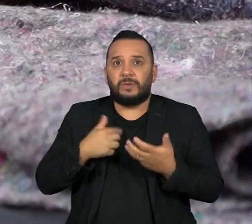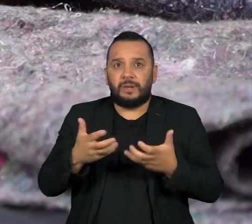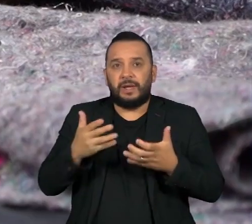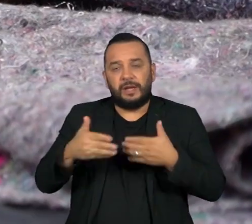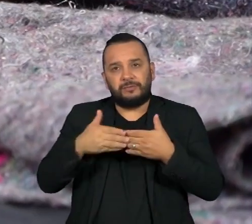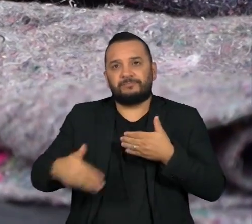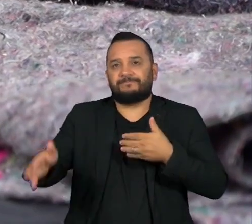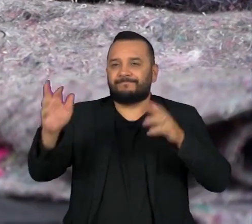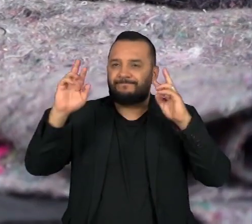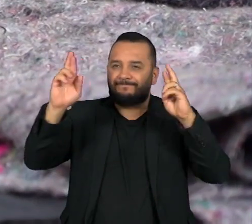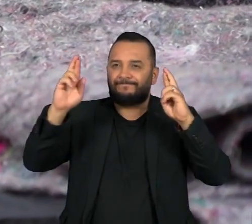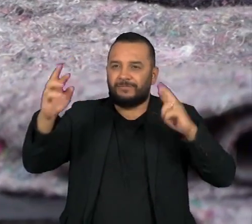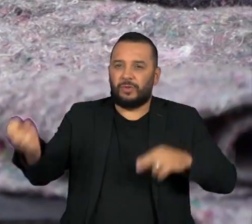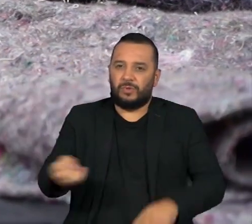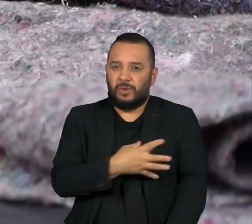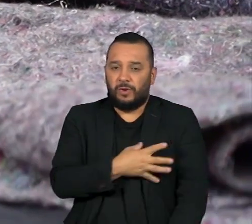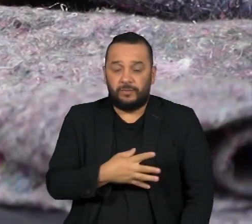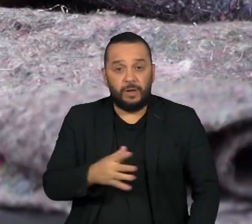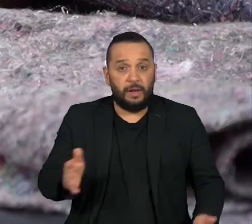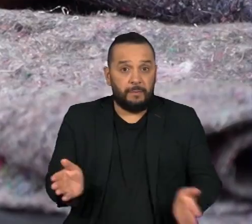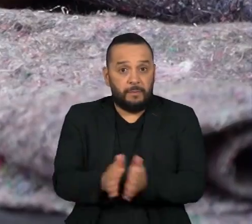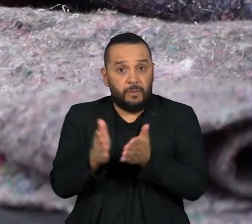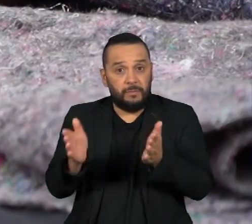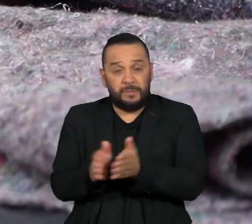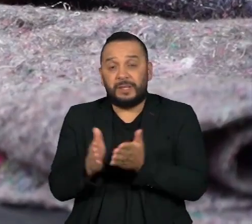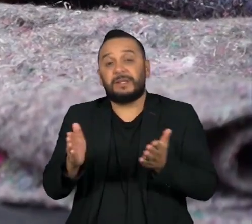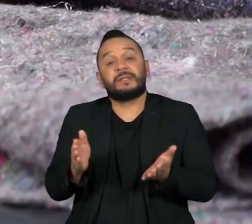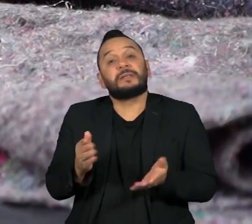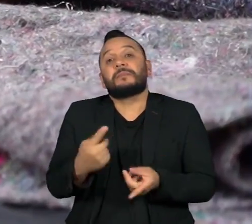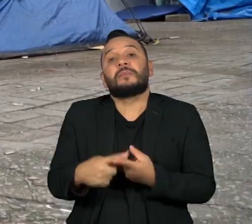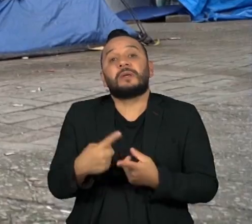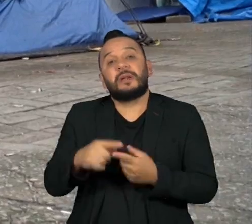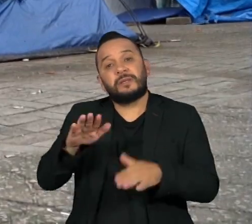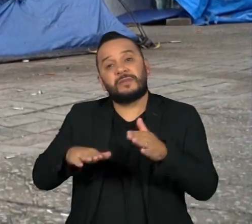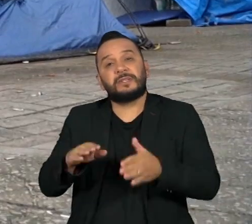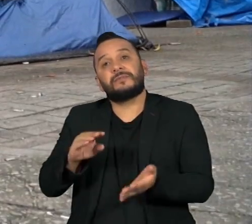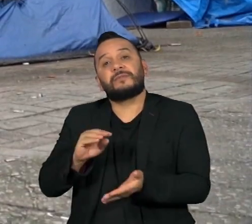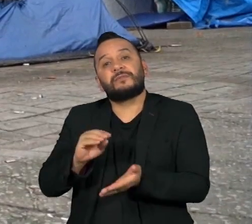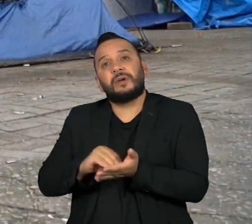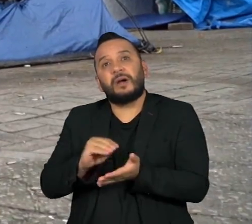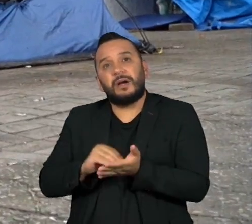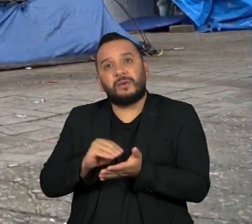vida. A pobreza está muito relacionada, sim, à falta de oportunidades.